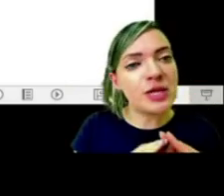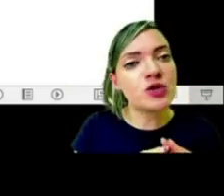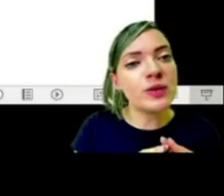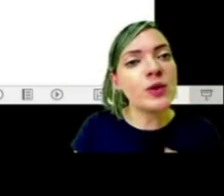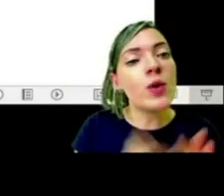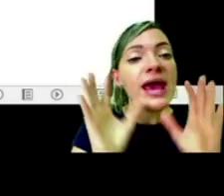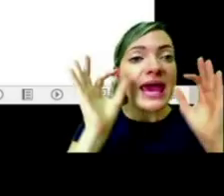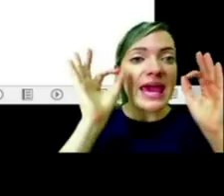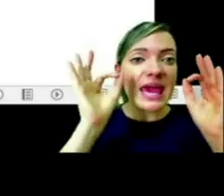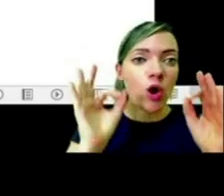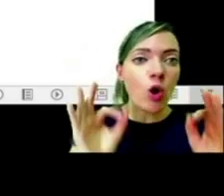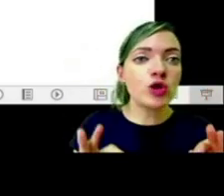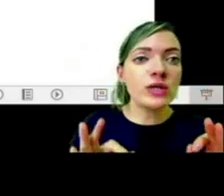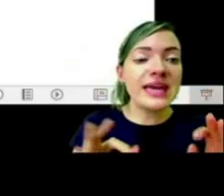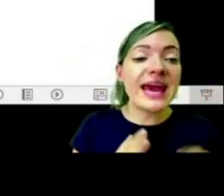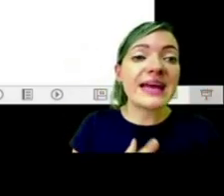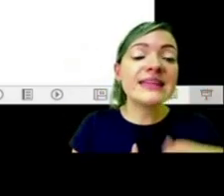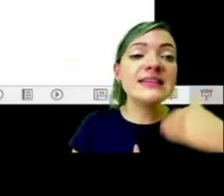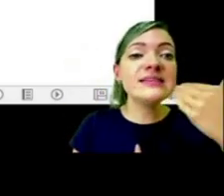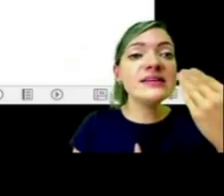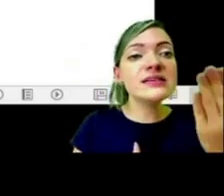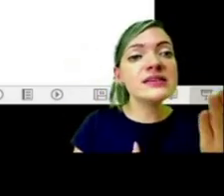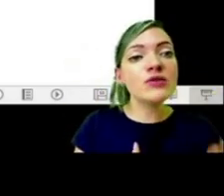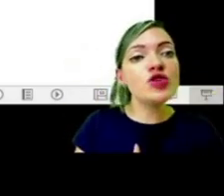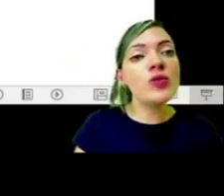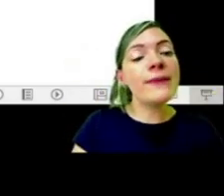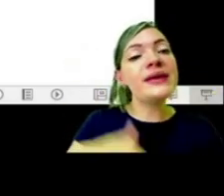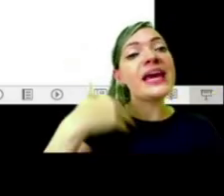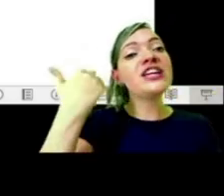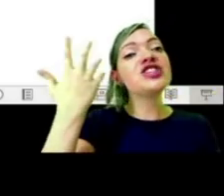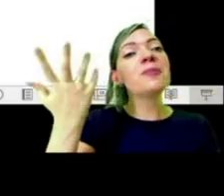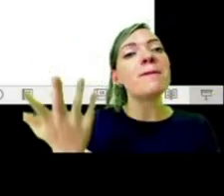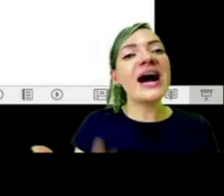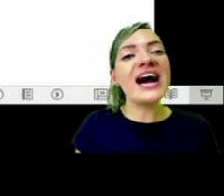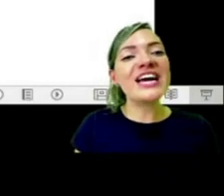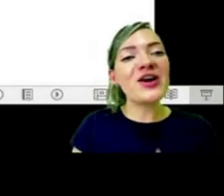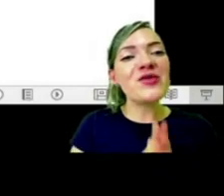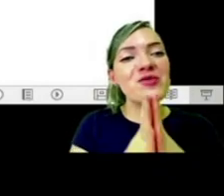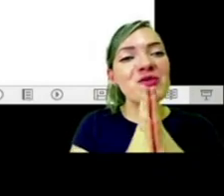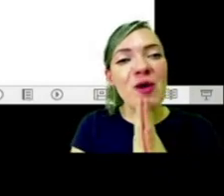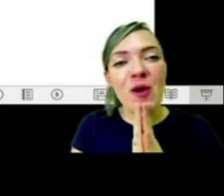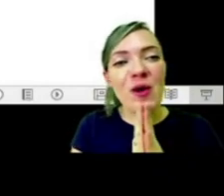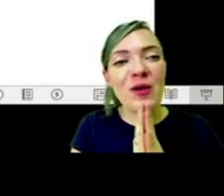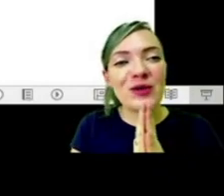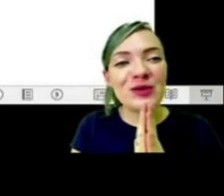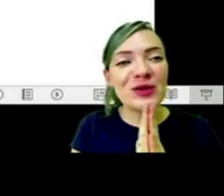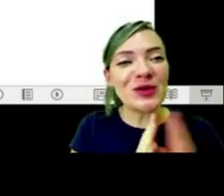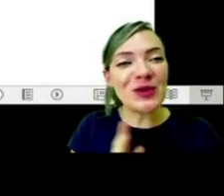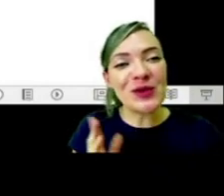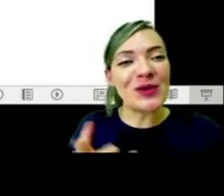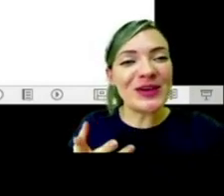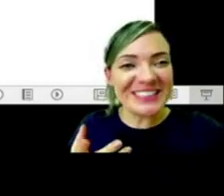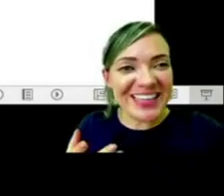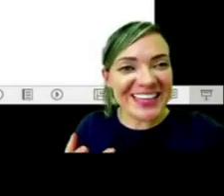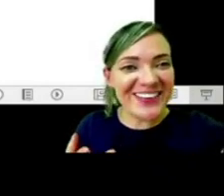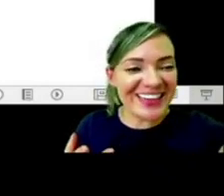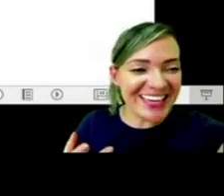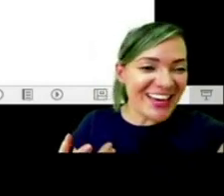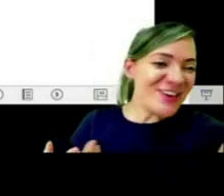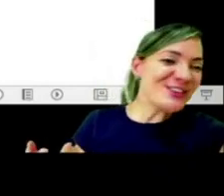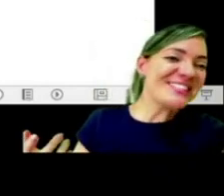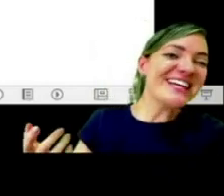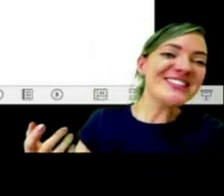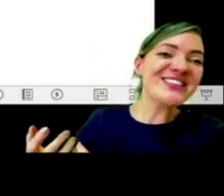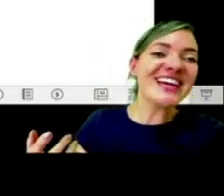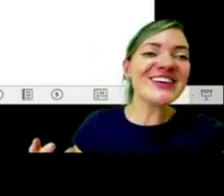ecótone. Repete comigo. Ecótone é a transição de um ambiente para o outro. Entendeu